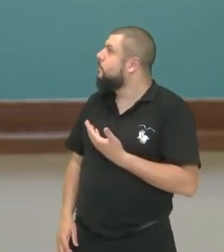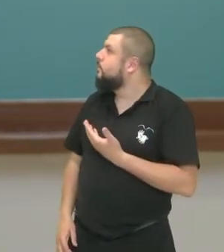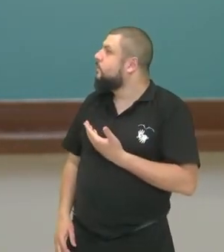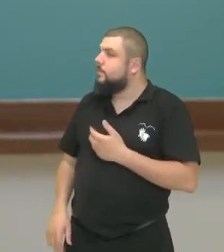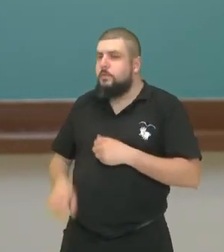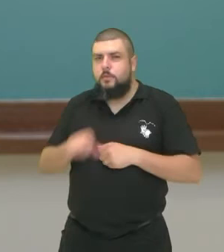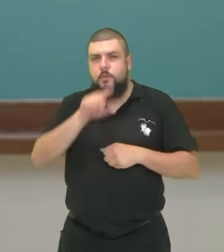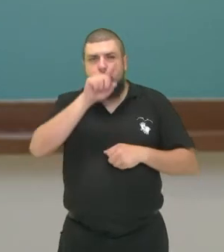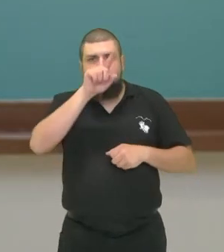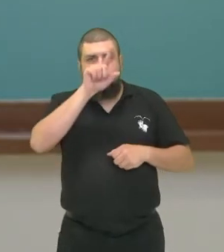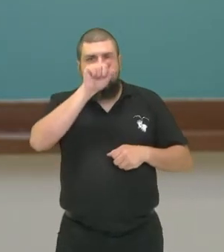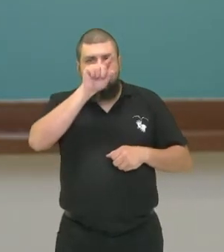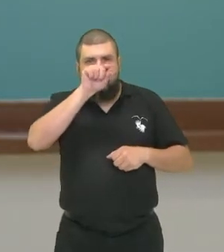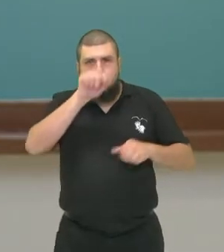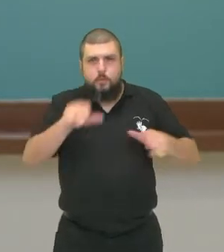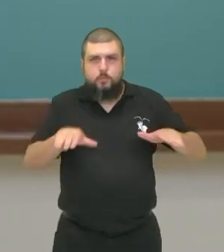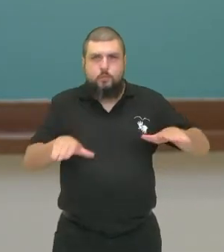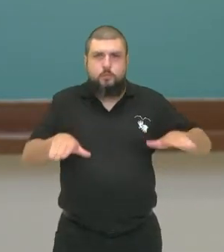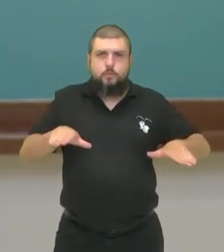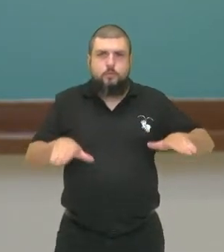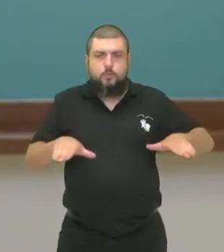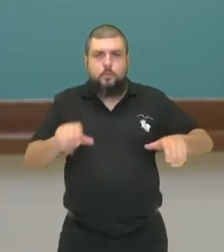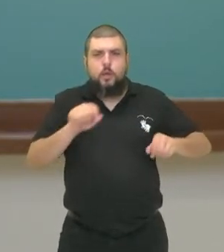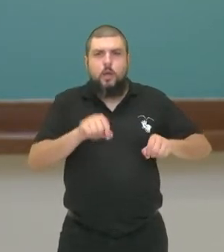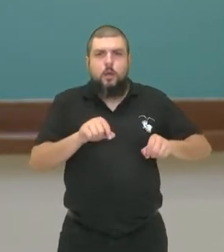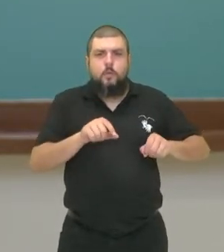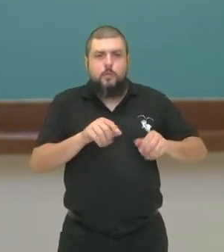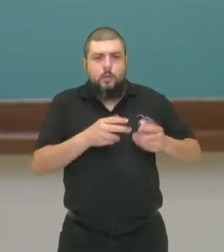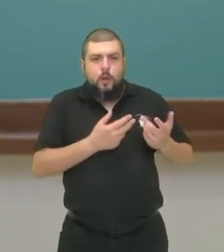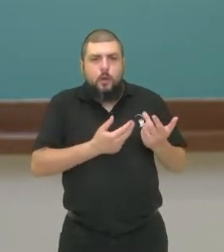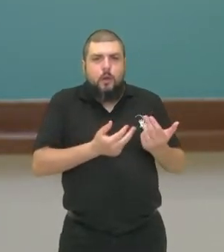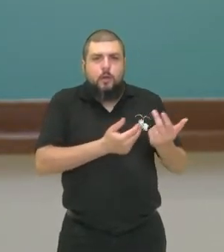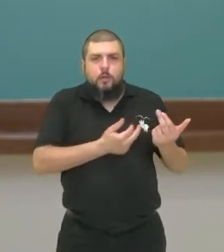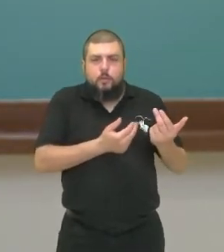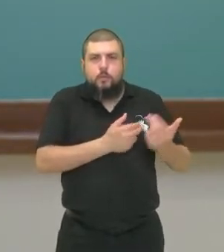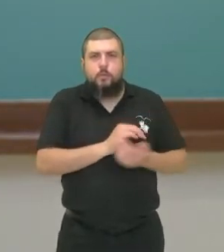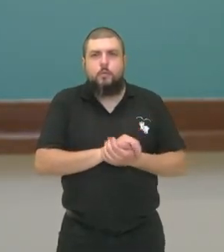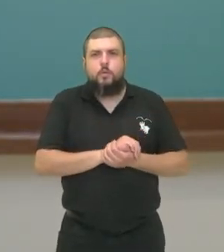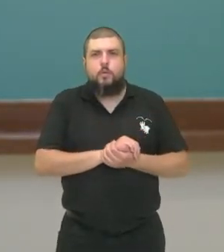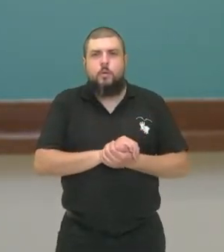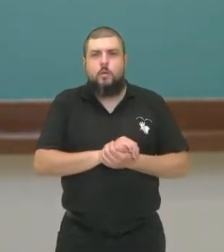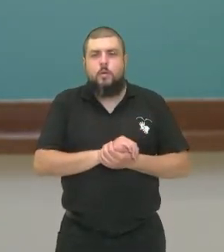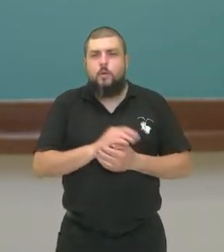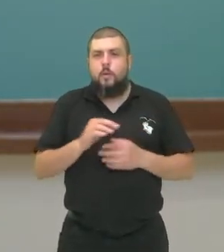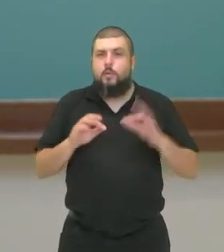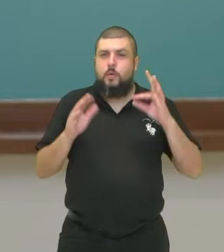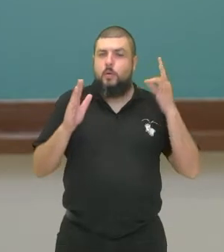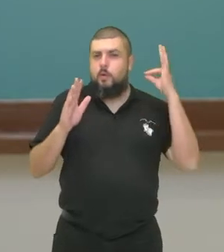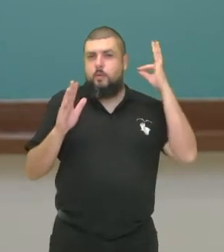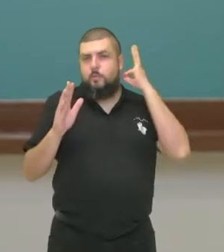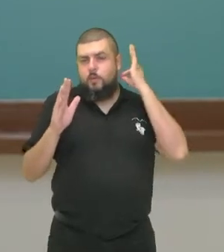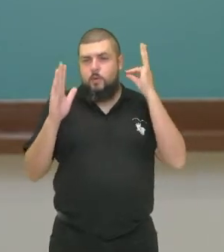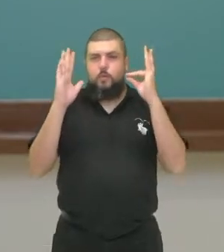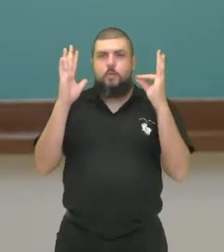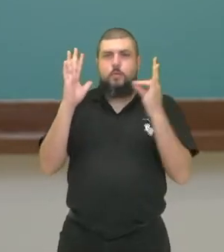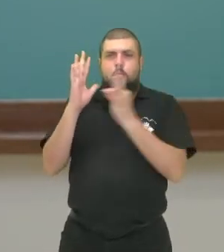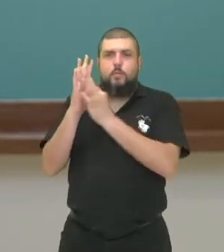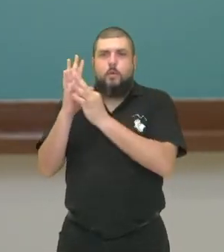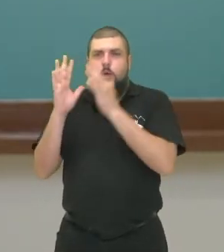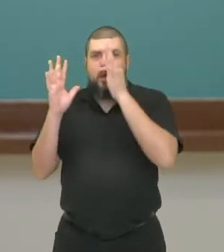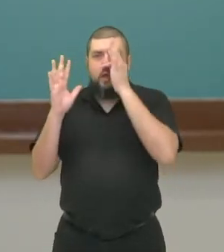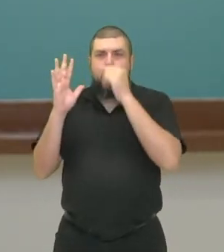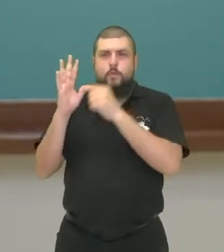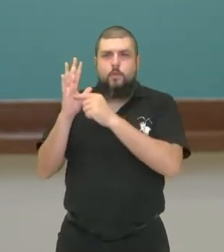sociedade, uma relação intraespecífica, e a abelha com a flor aqui formando uma interespecífica, ou seja, entre espécies